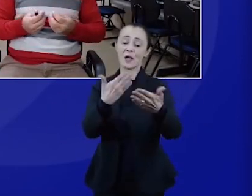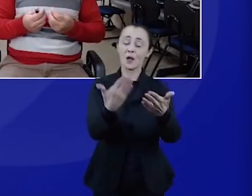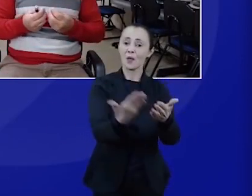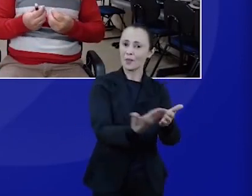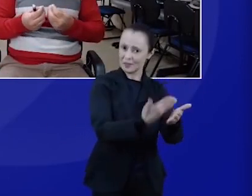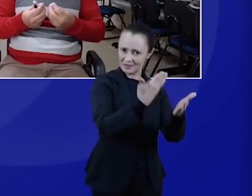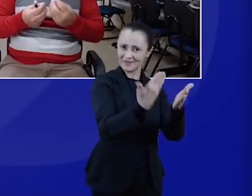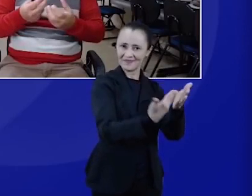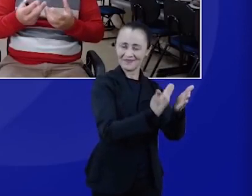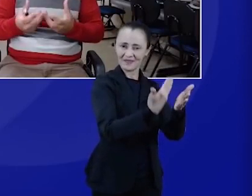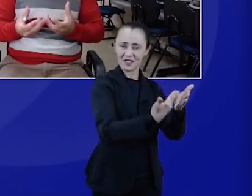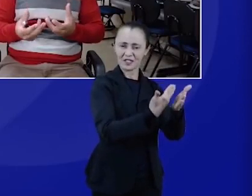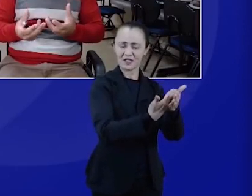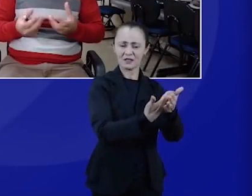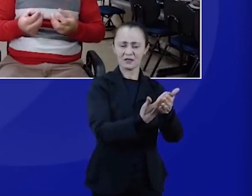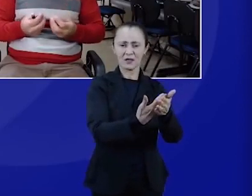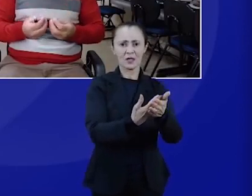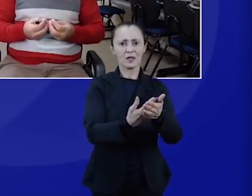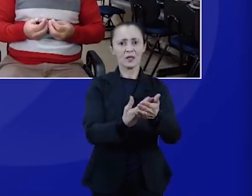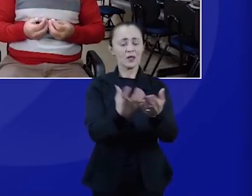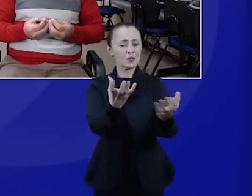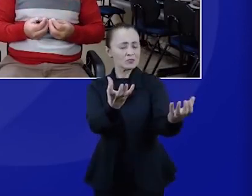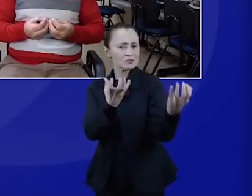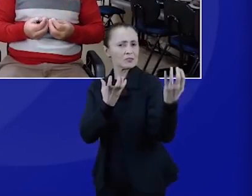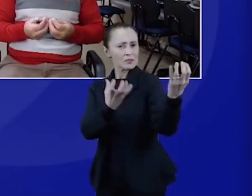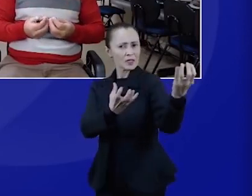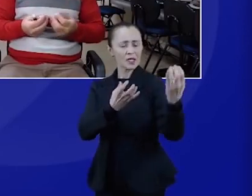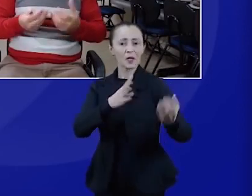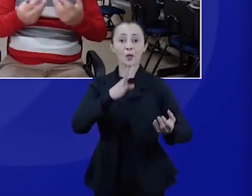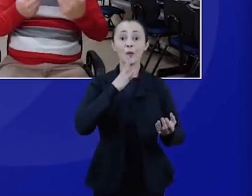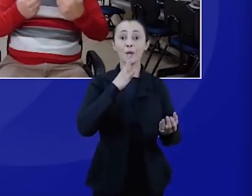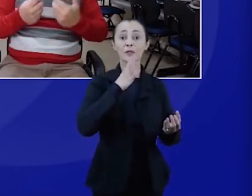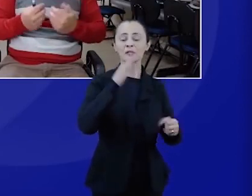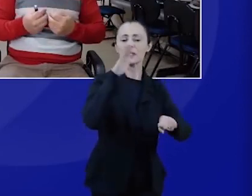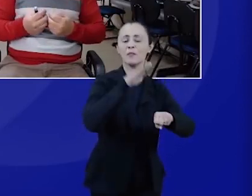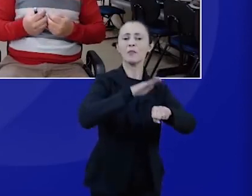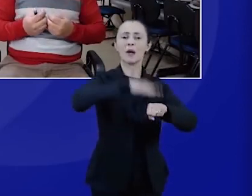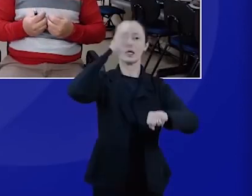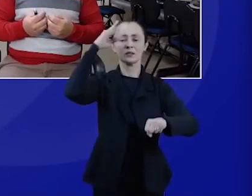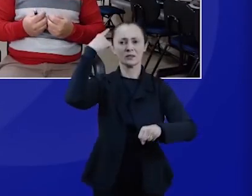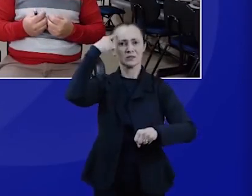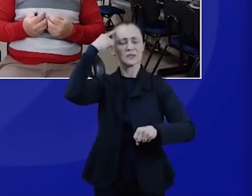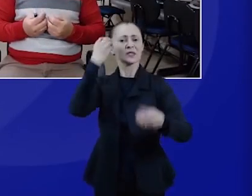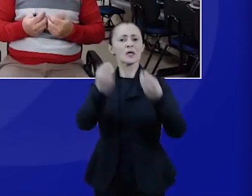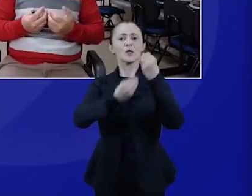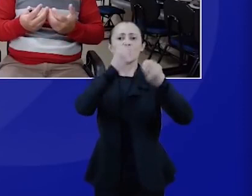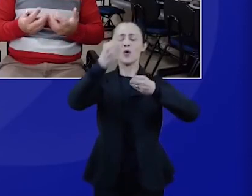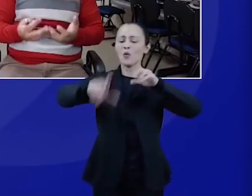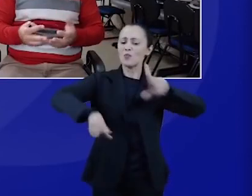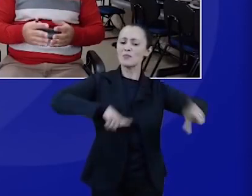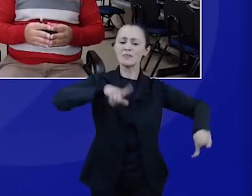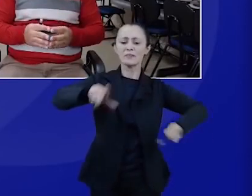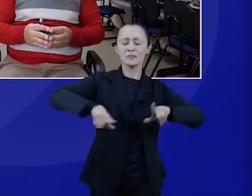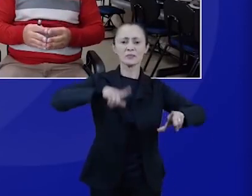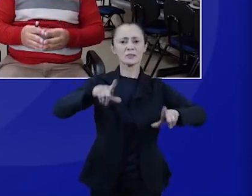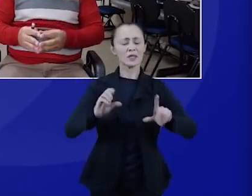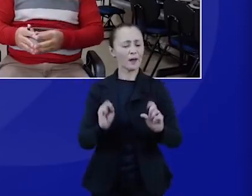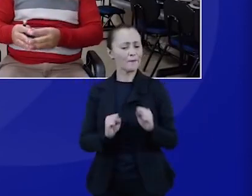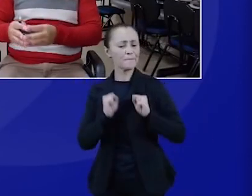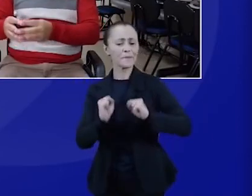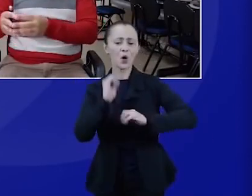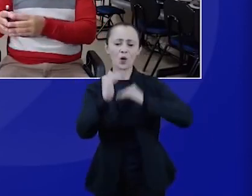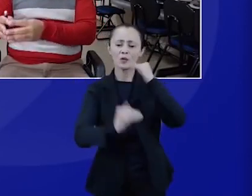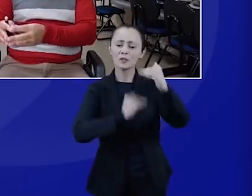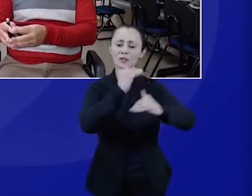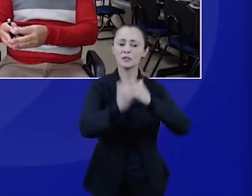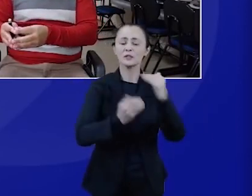Então, quando eu quero conhecer um pouquinho mais dessa educação, de pensar como o meu trabalho pode ser desenvolvido dentro do